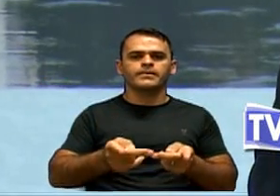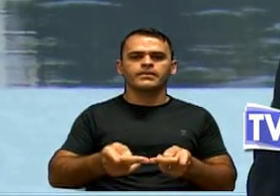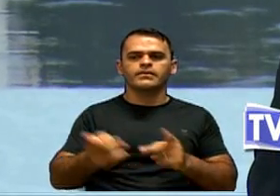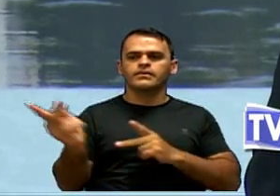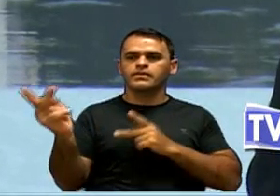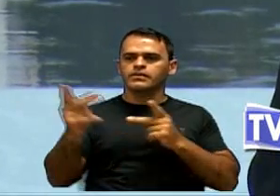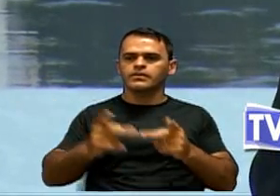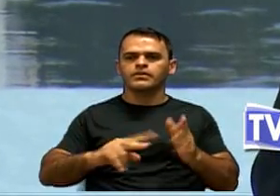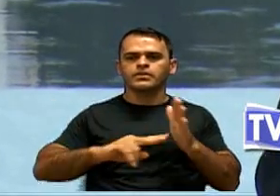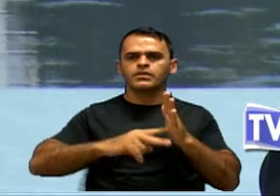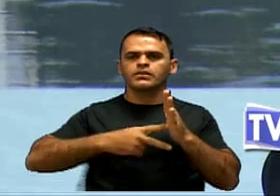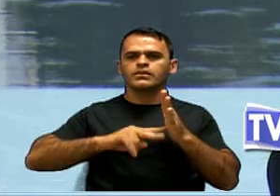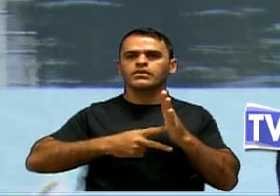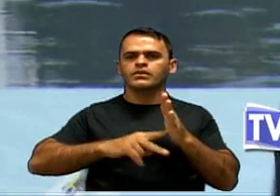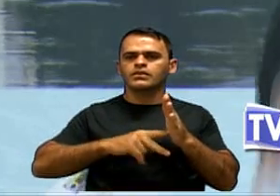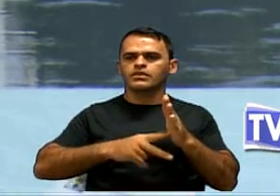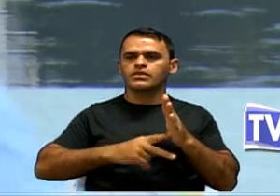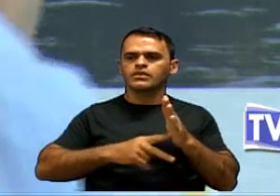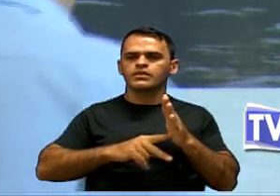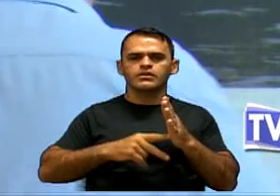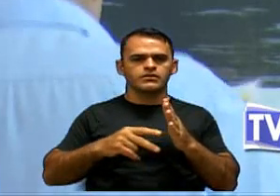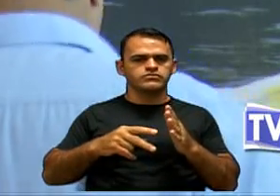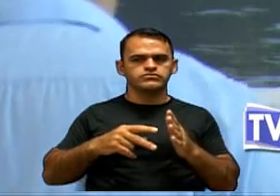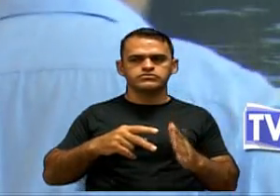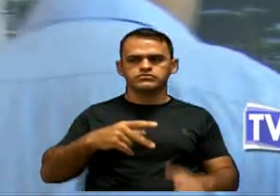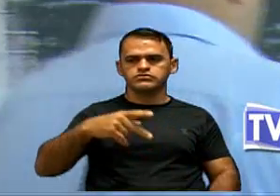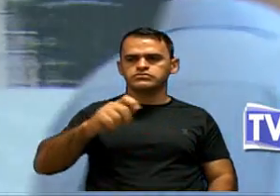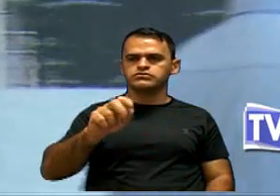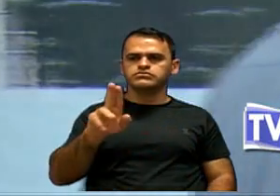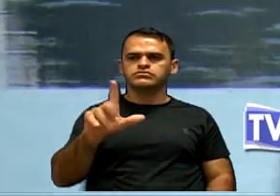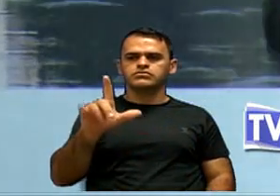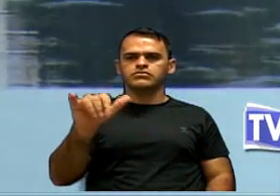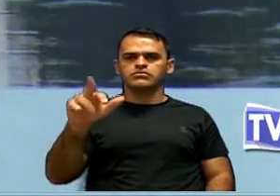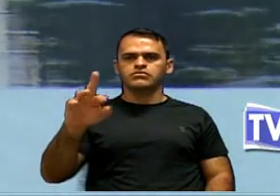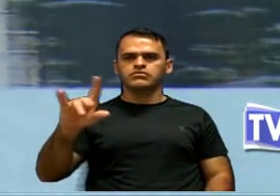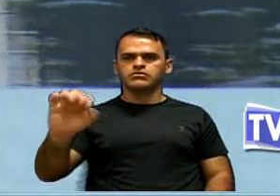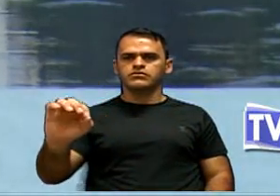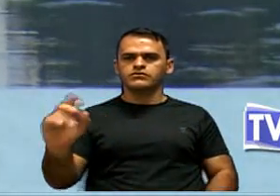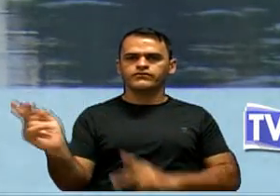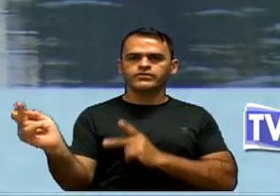Paulinho do sindicato? Tá aí. Paulinho? Seja bem-vindo, viu?